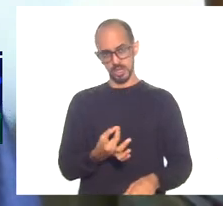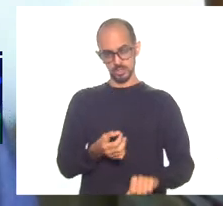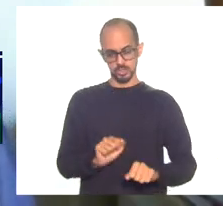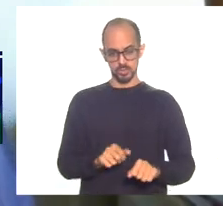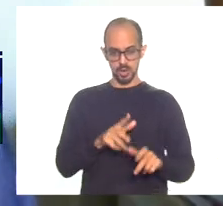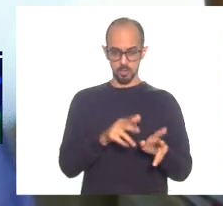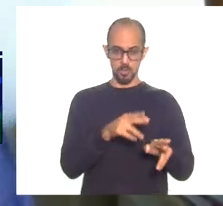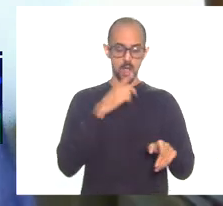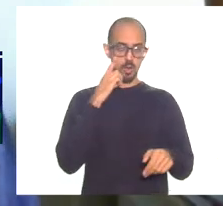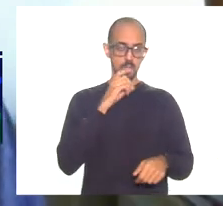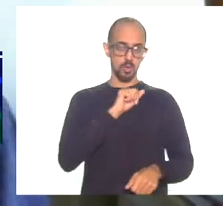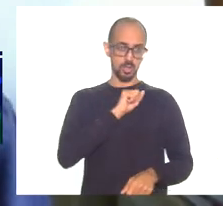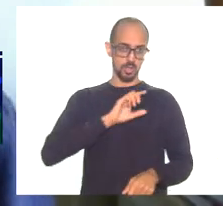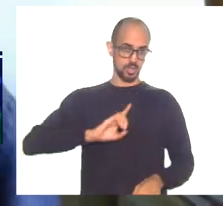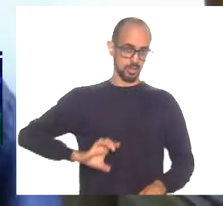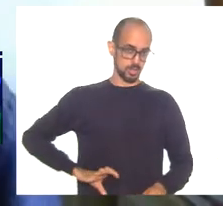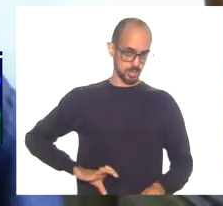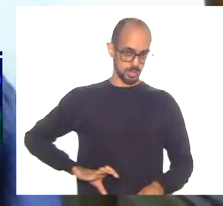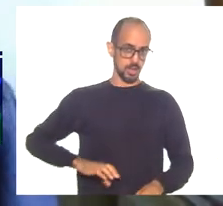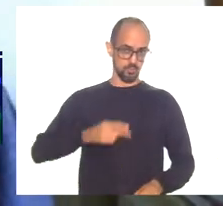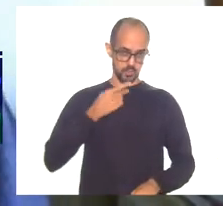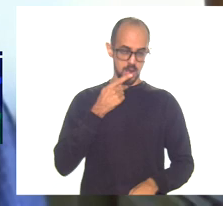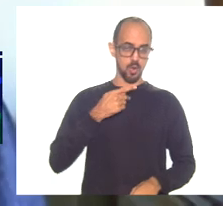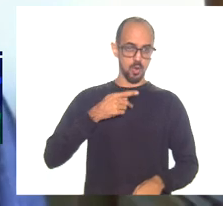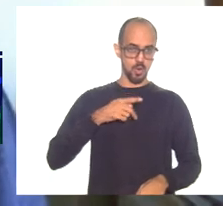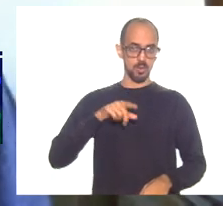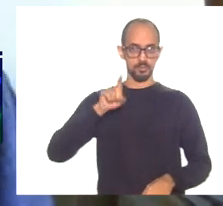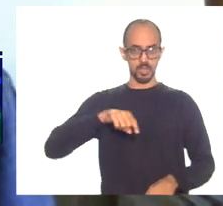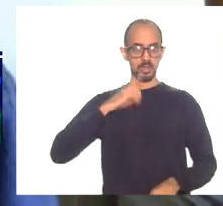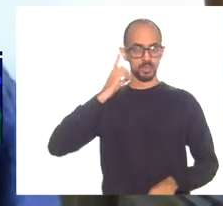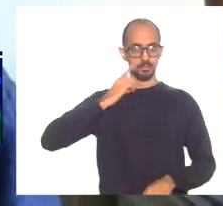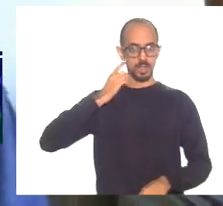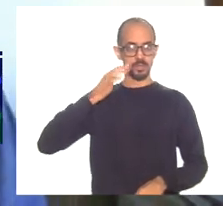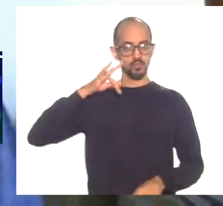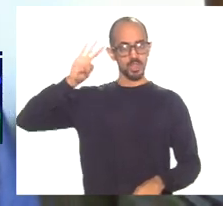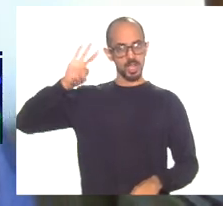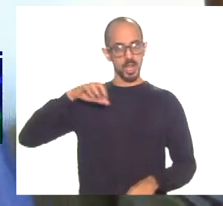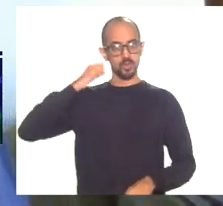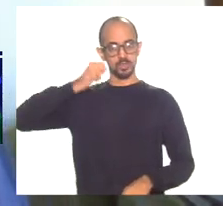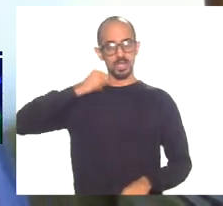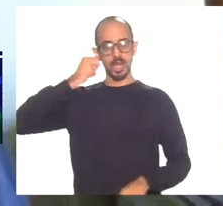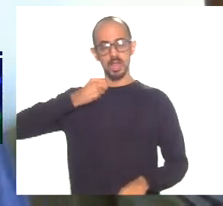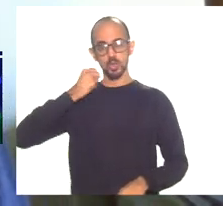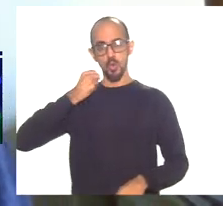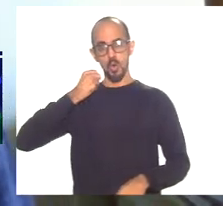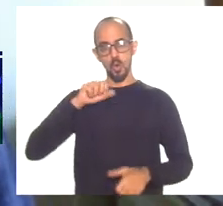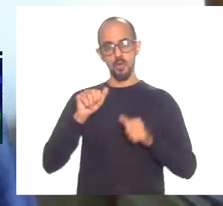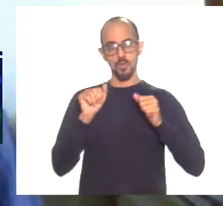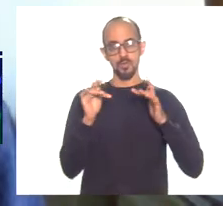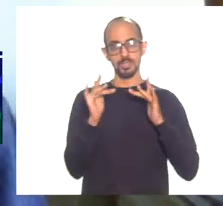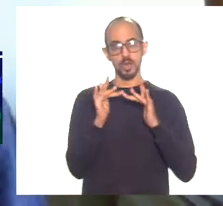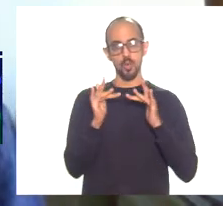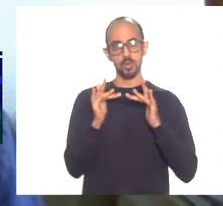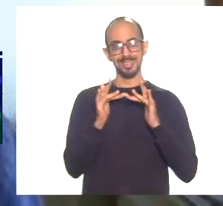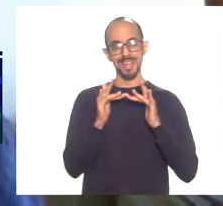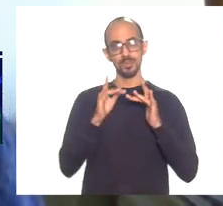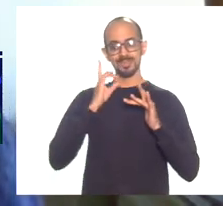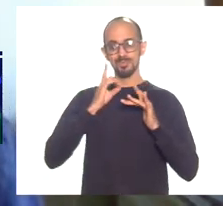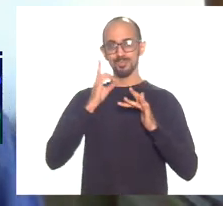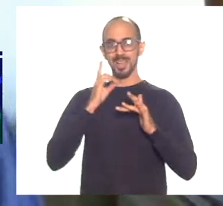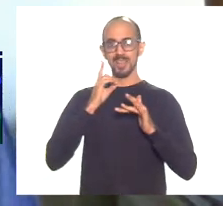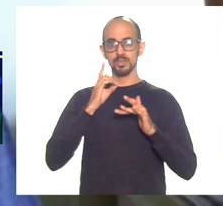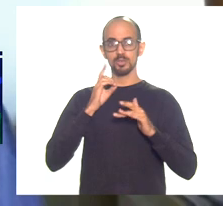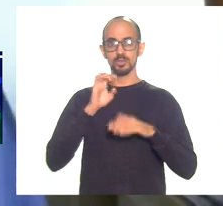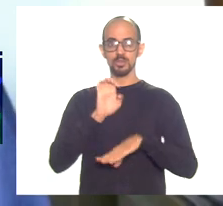desperdício de Padre André Cigano deputados federais Senador fazer contato com deputados para pedir